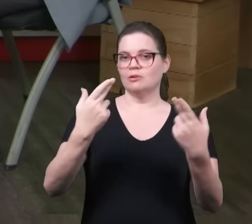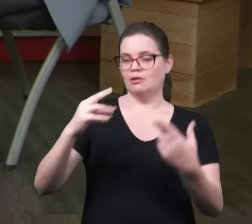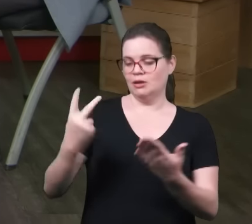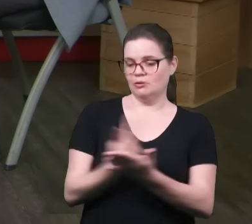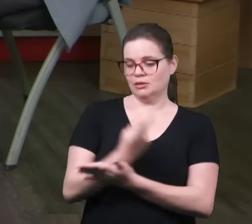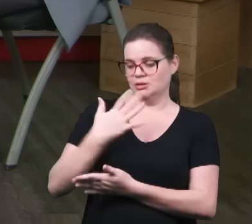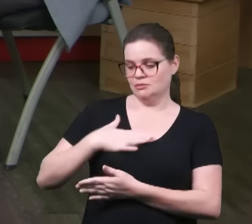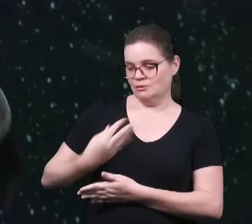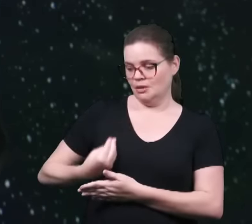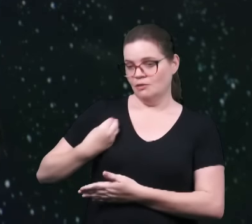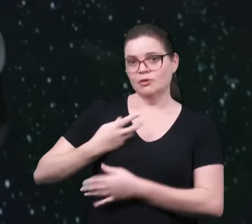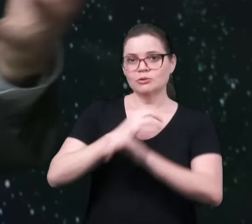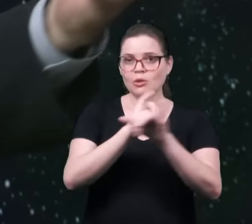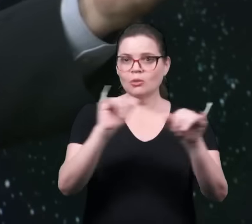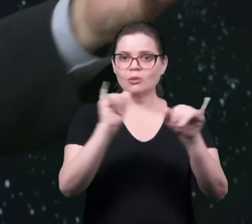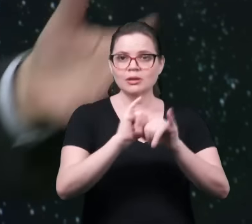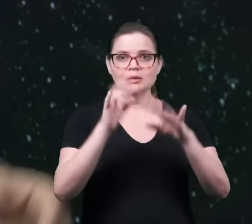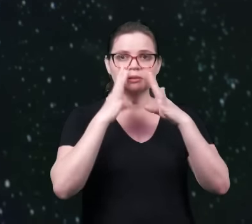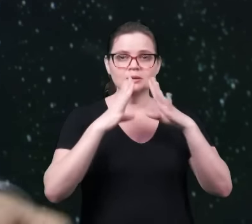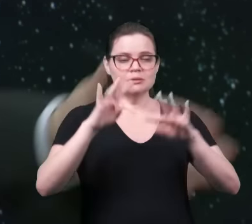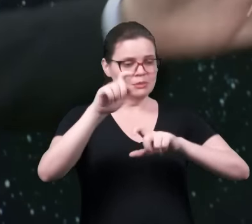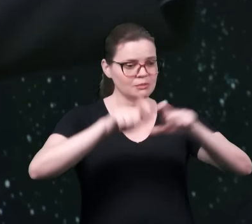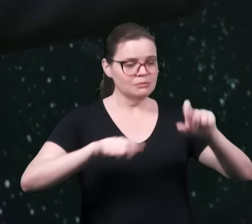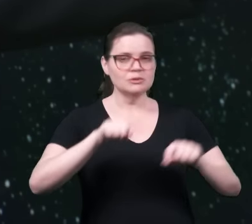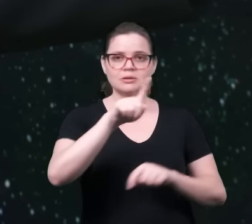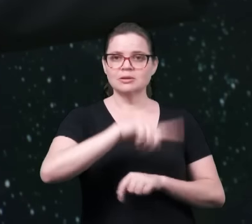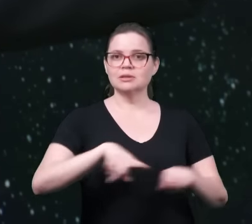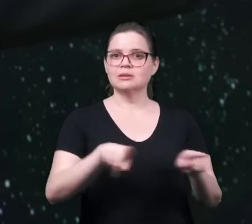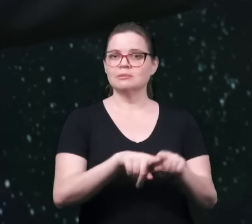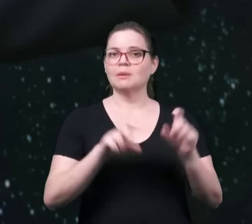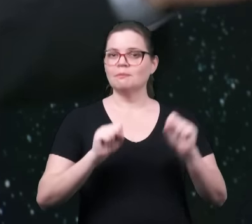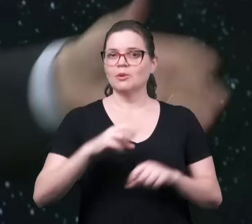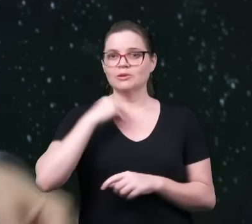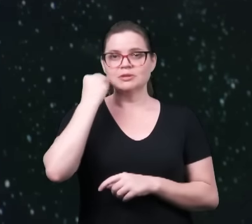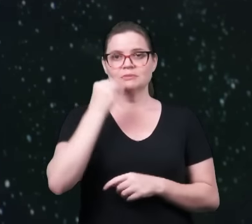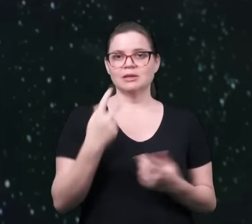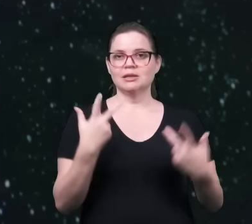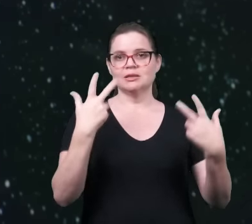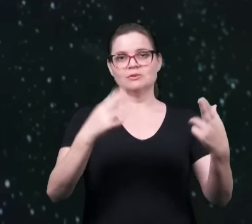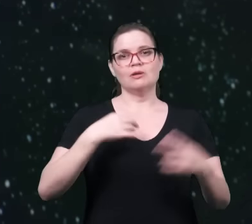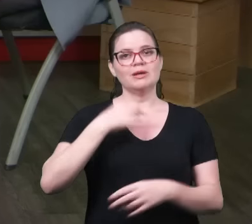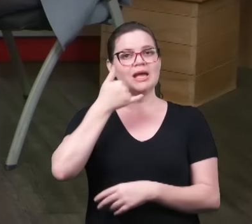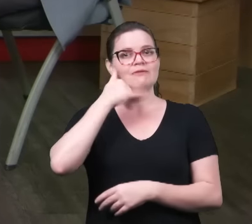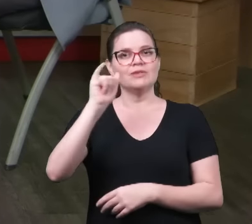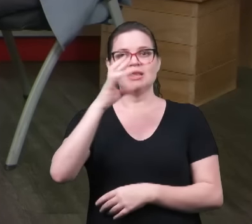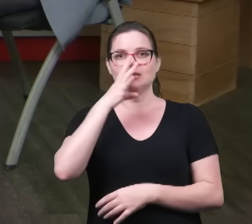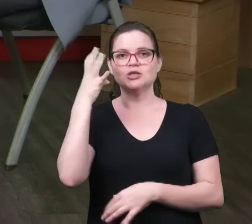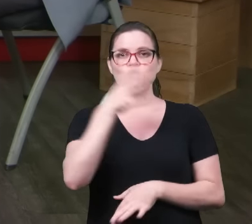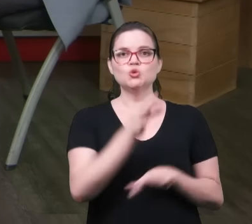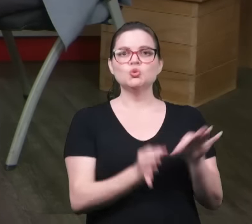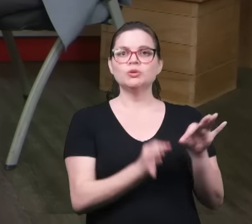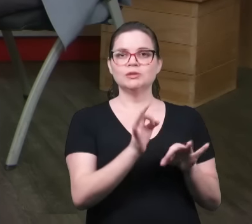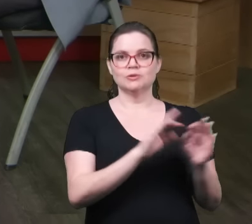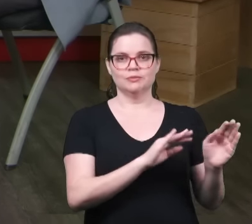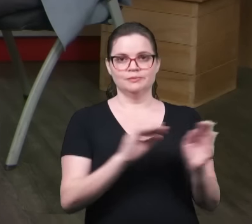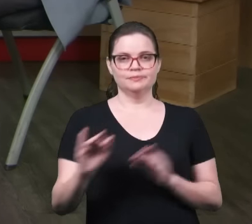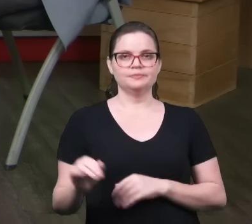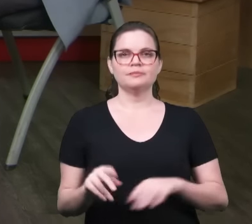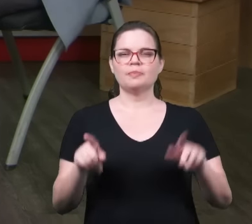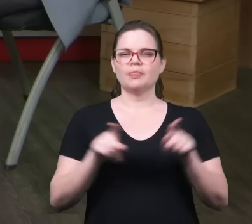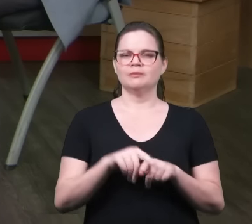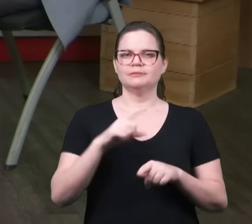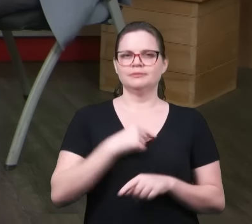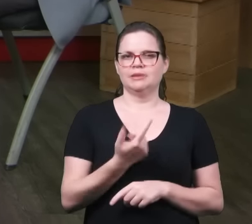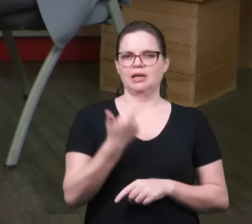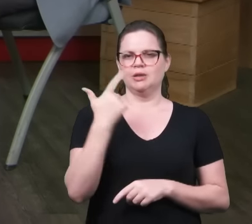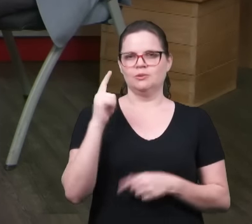para as pessoas, para que elas também tenham a mesma experiência e se livrem do juízo, né? E tem mais um ponto. É claro